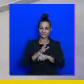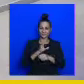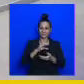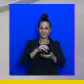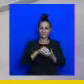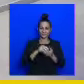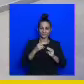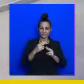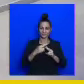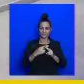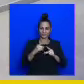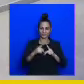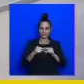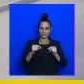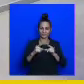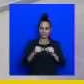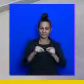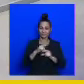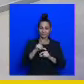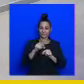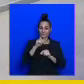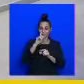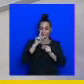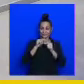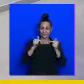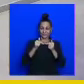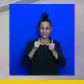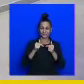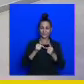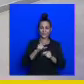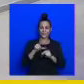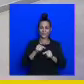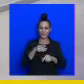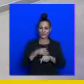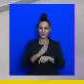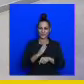sorteio com a matriz da Caixa em Brasília para o dia de sorte. Sorteio validado.